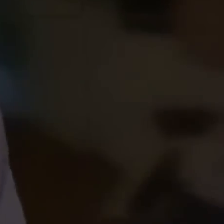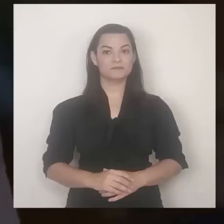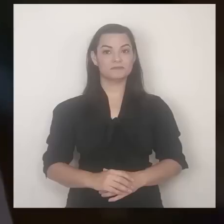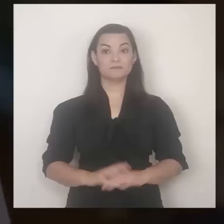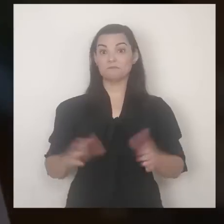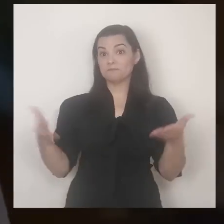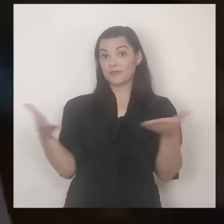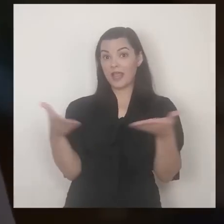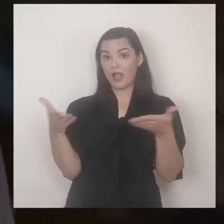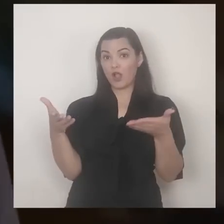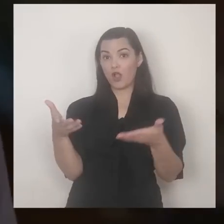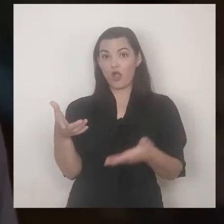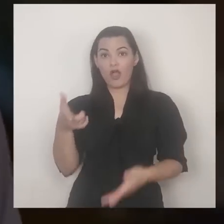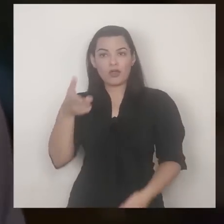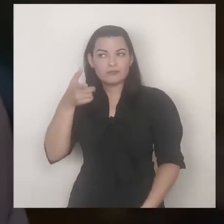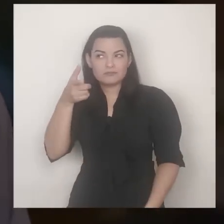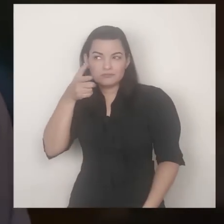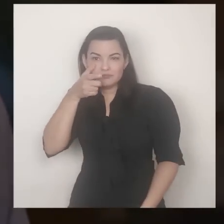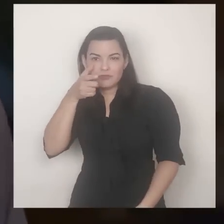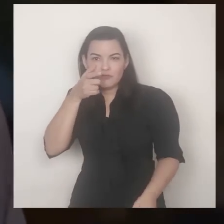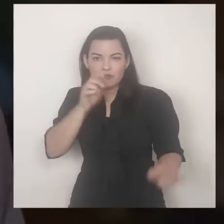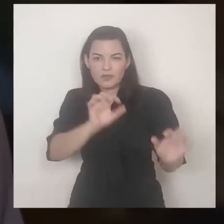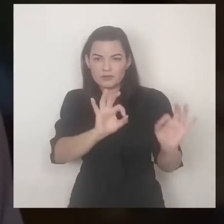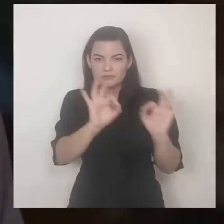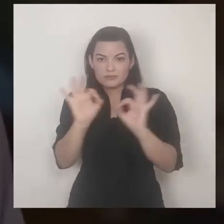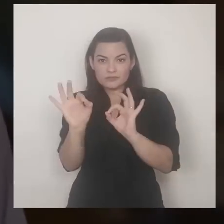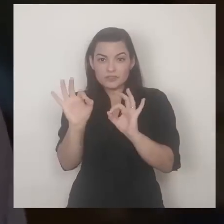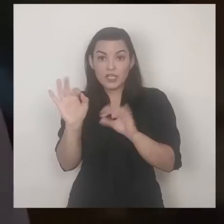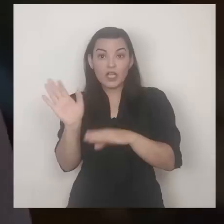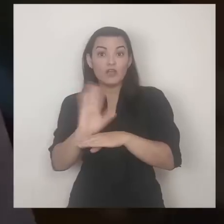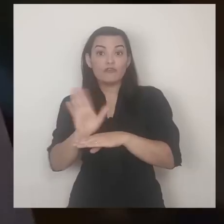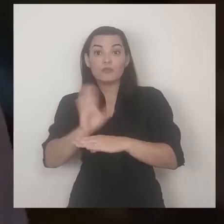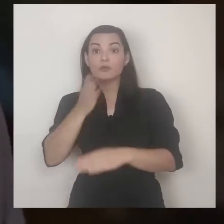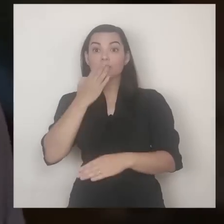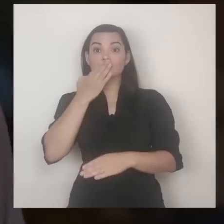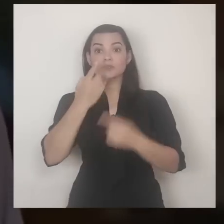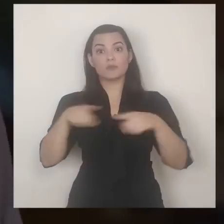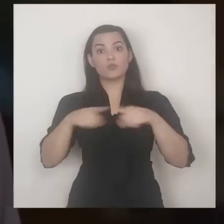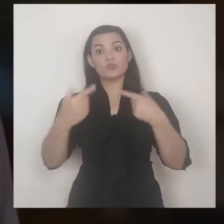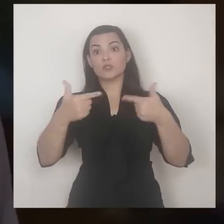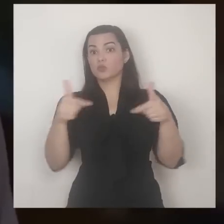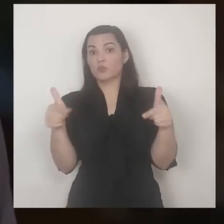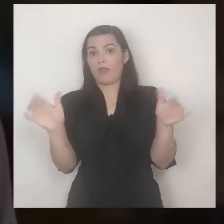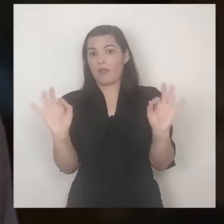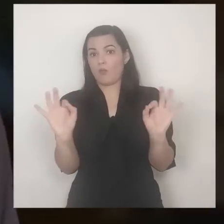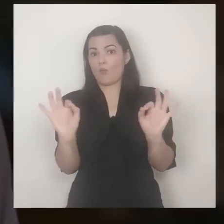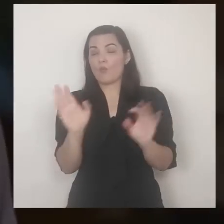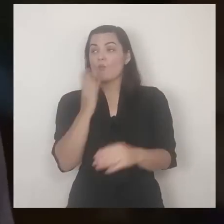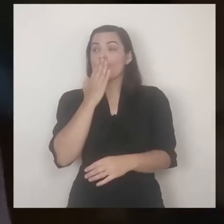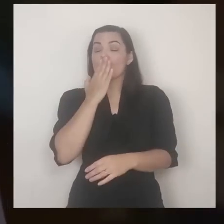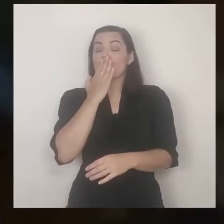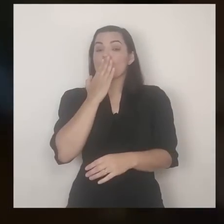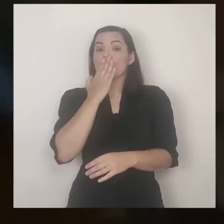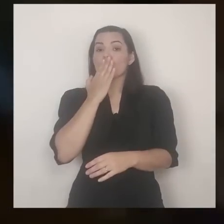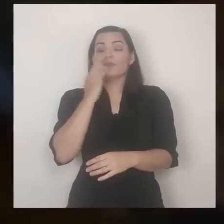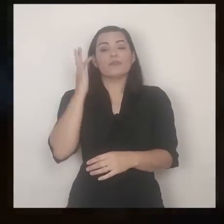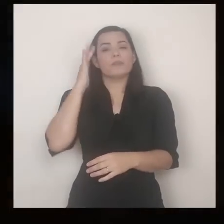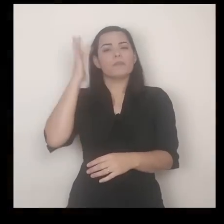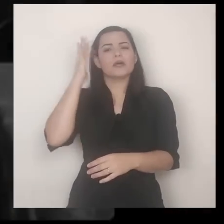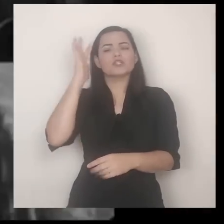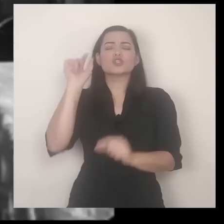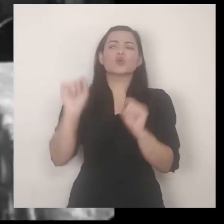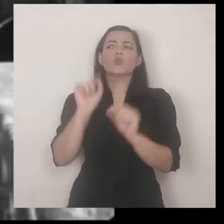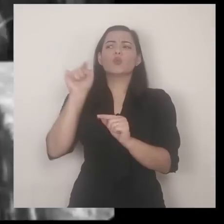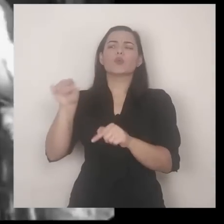Vamos ver agora o trecho de um filme mudo sem a música. Pensem qual é a sensação que esse filme está passando para